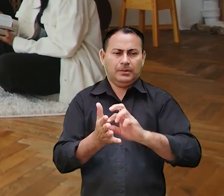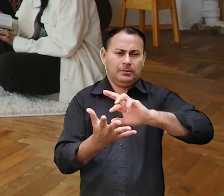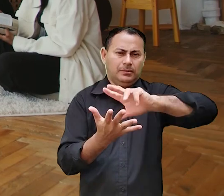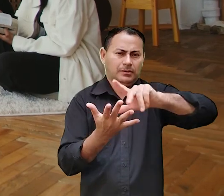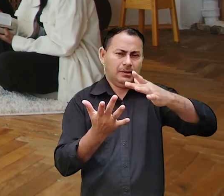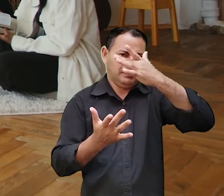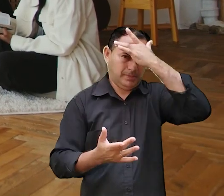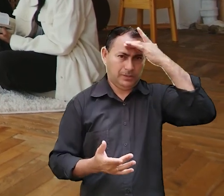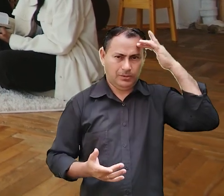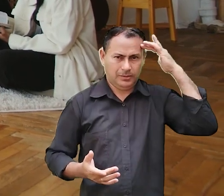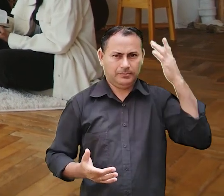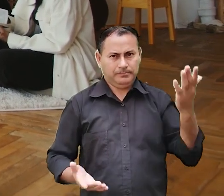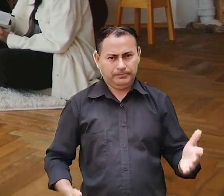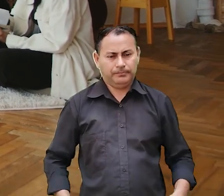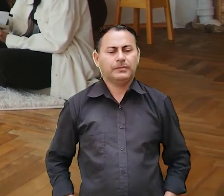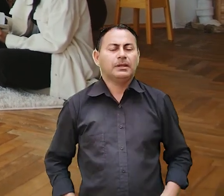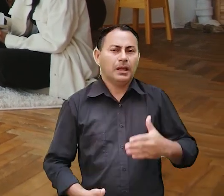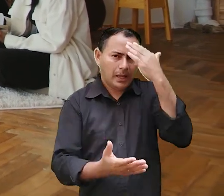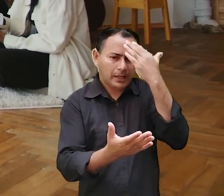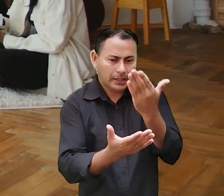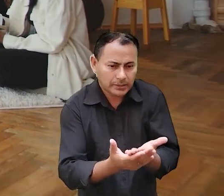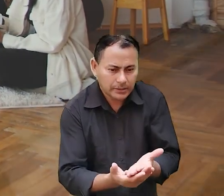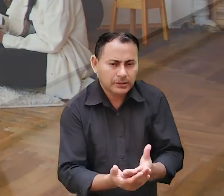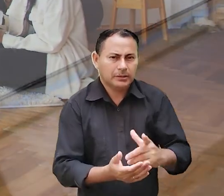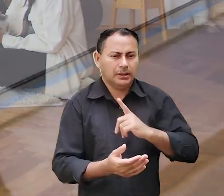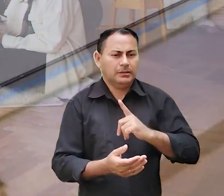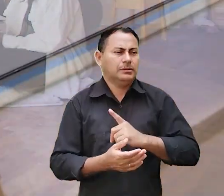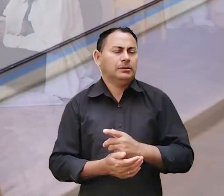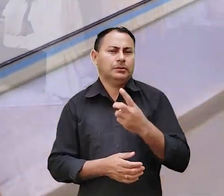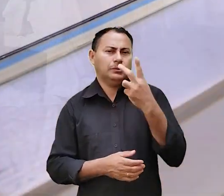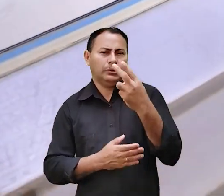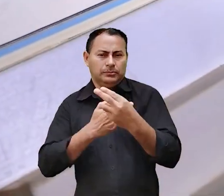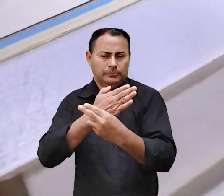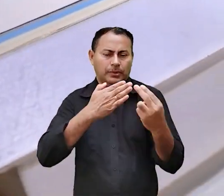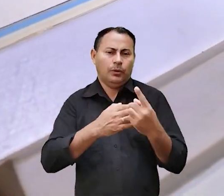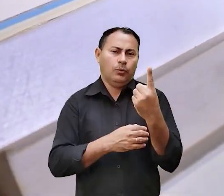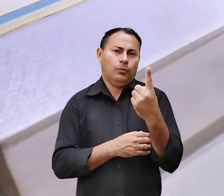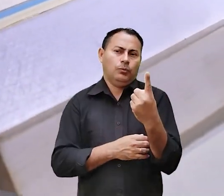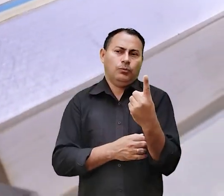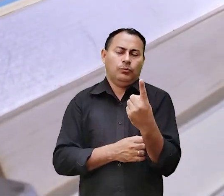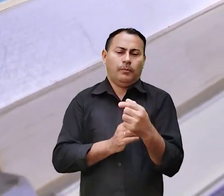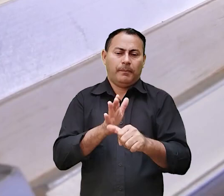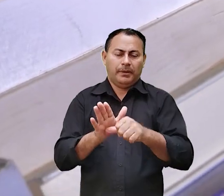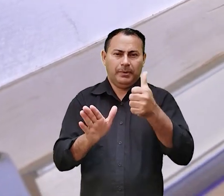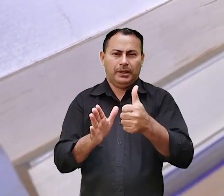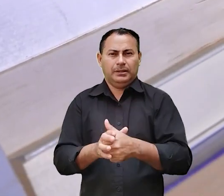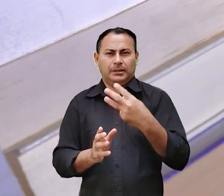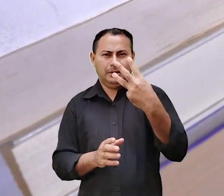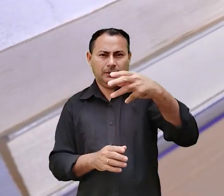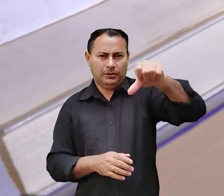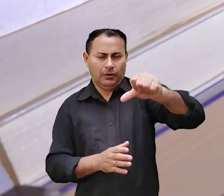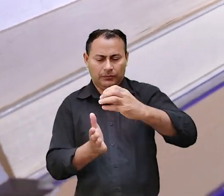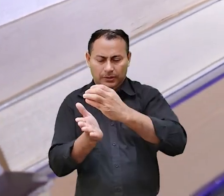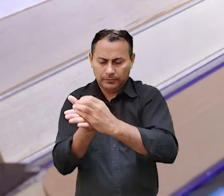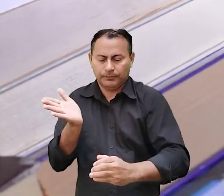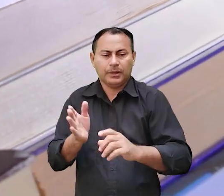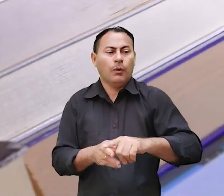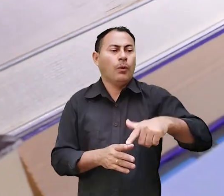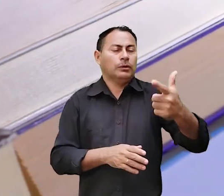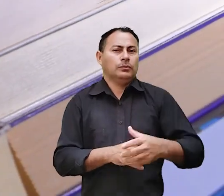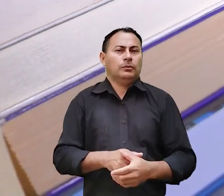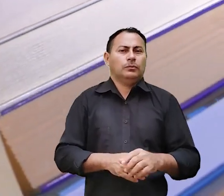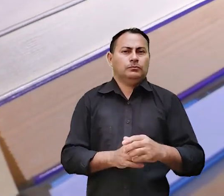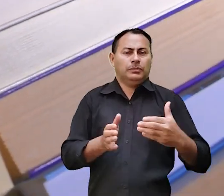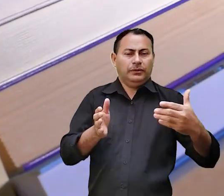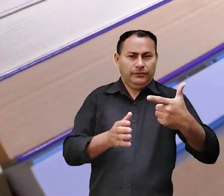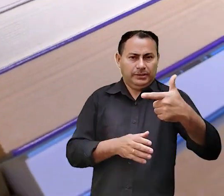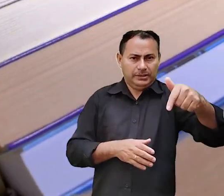escrito por várias pessoas eles acreditam que tenha havido pelo menos dois autores um para os primeiros 39 capítulos e